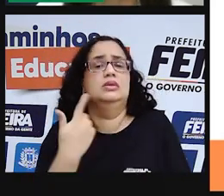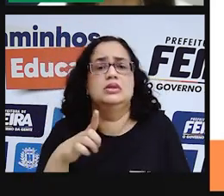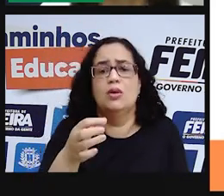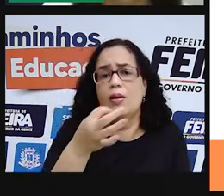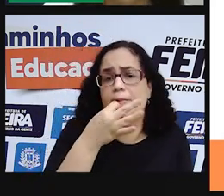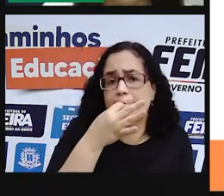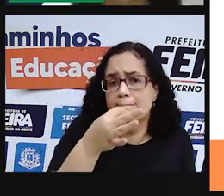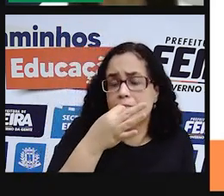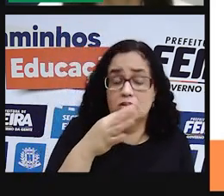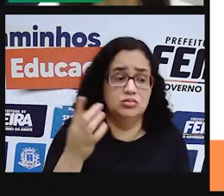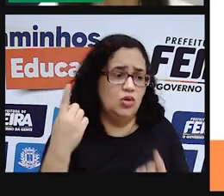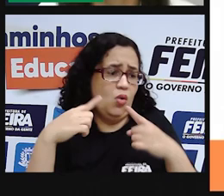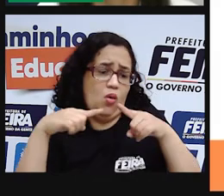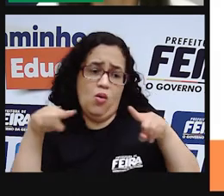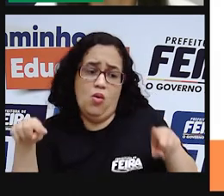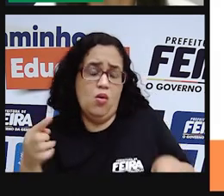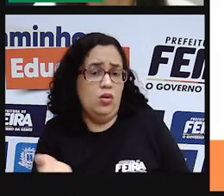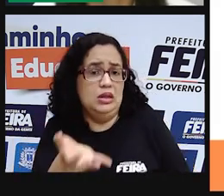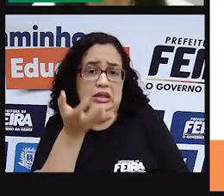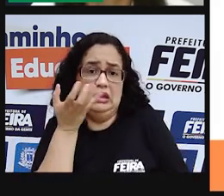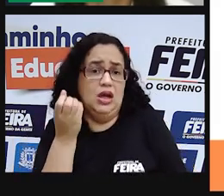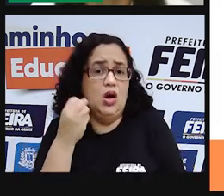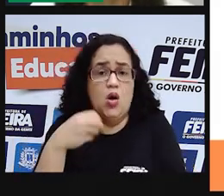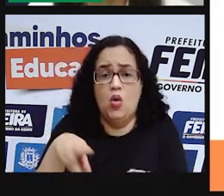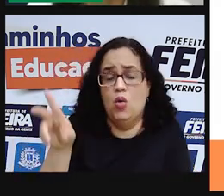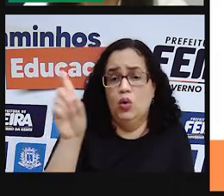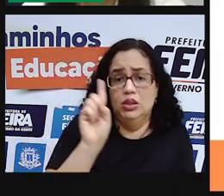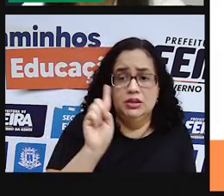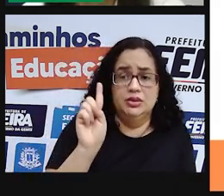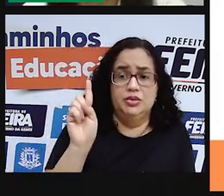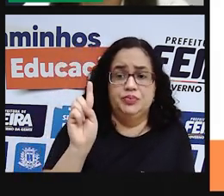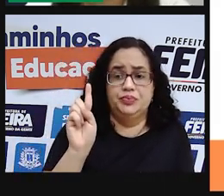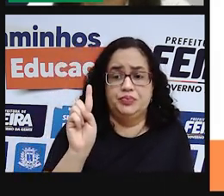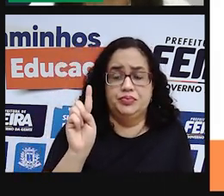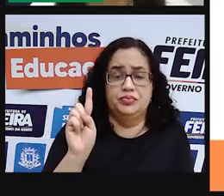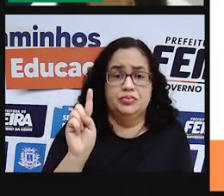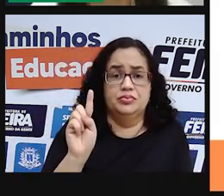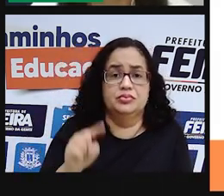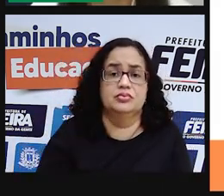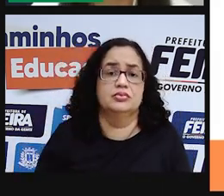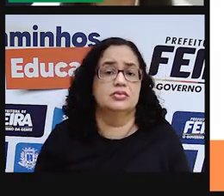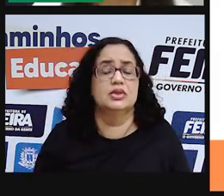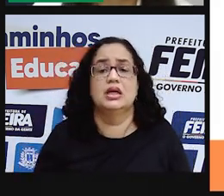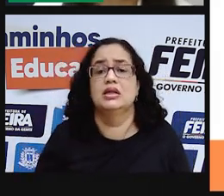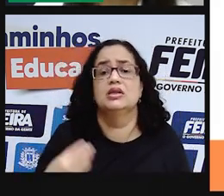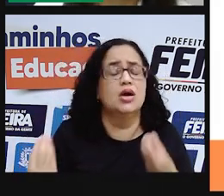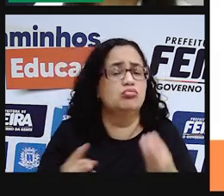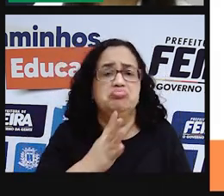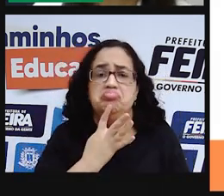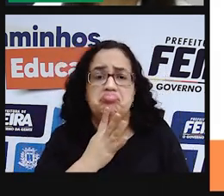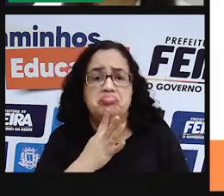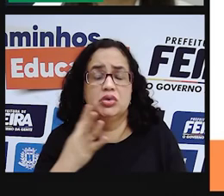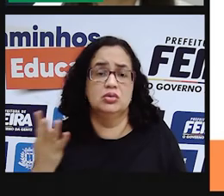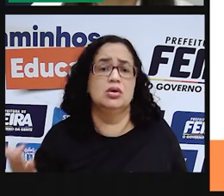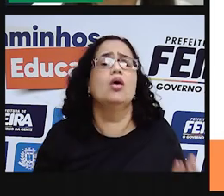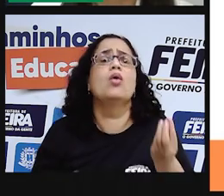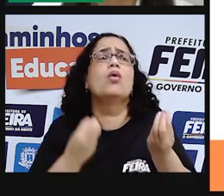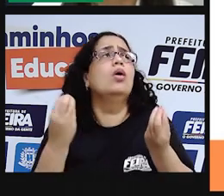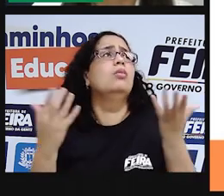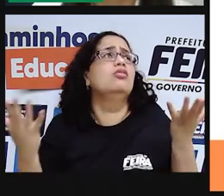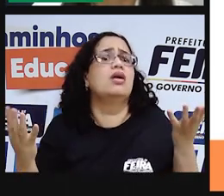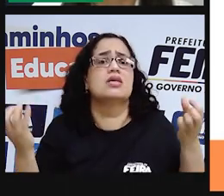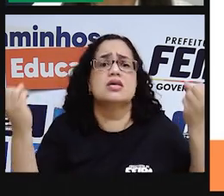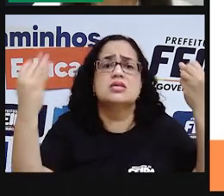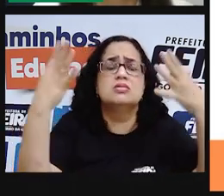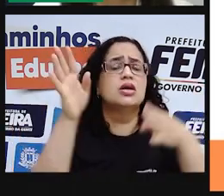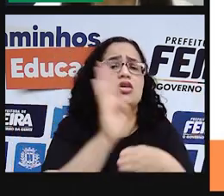opinião contrária ou opinião a favor de algo que eu não conheço. Como é que eu vou resenhar